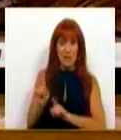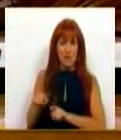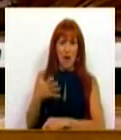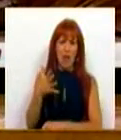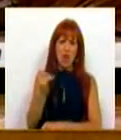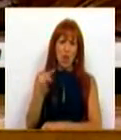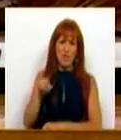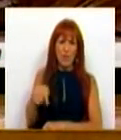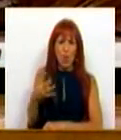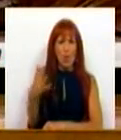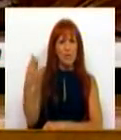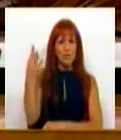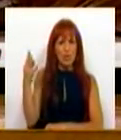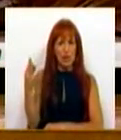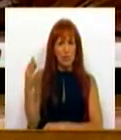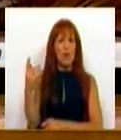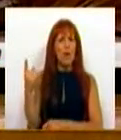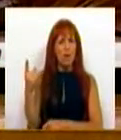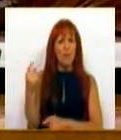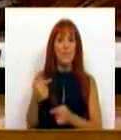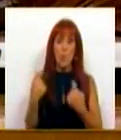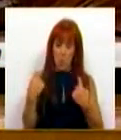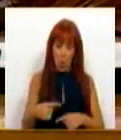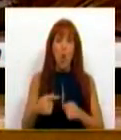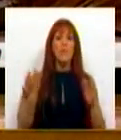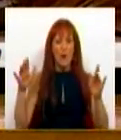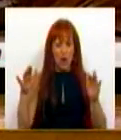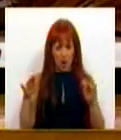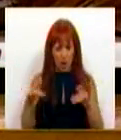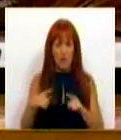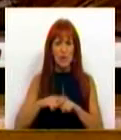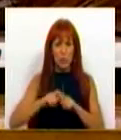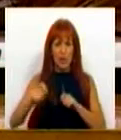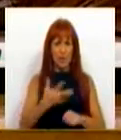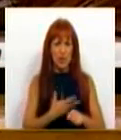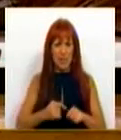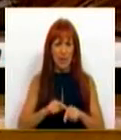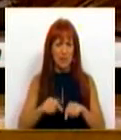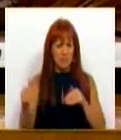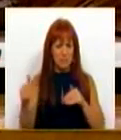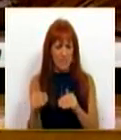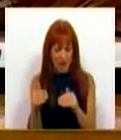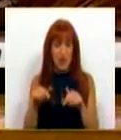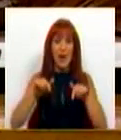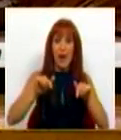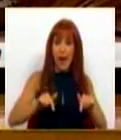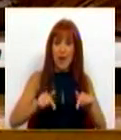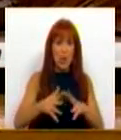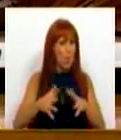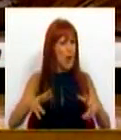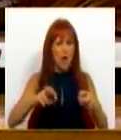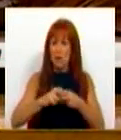de 12,4%. Houve uma redução da duração do desemprego, este que é o